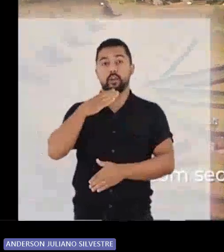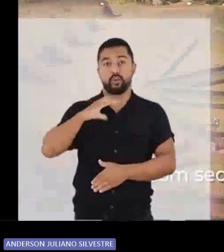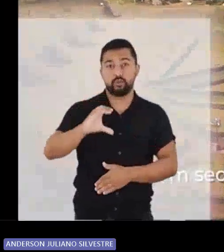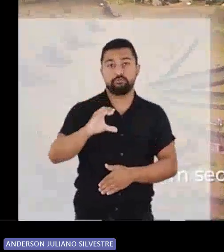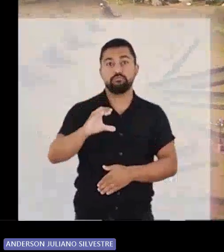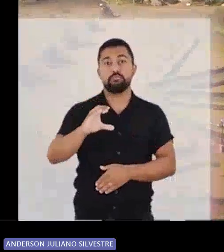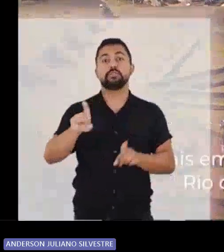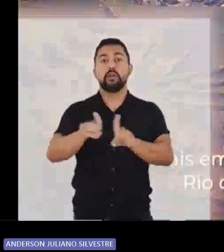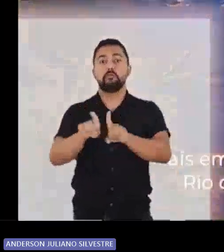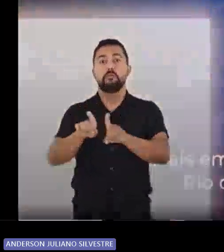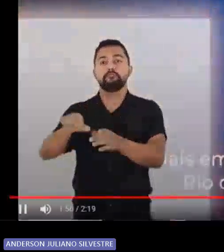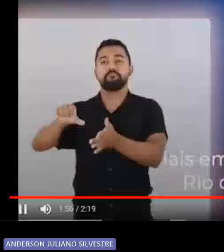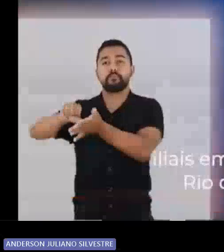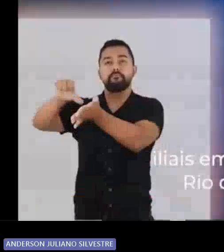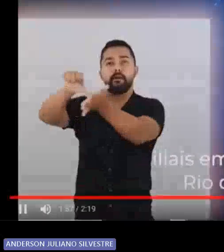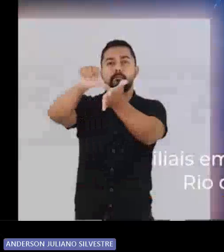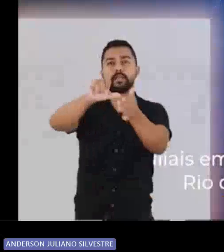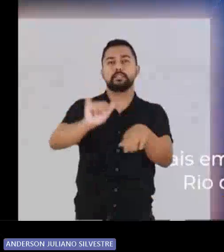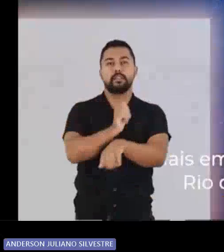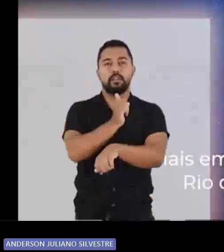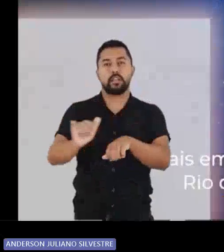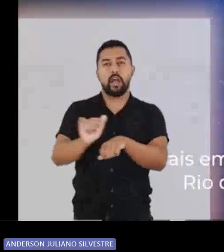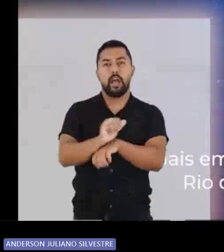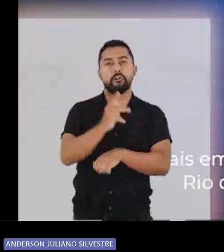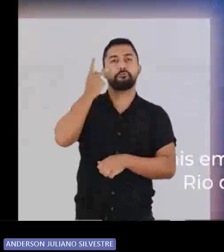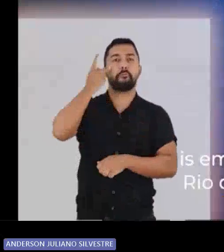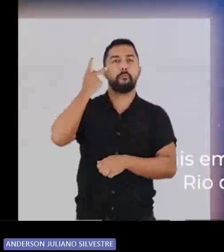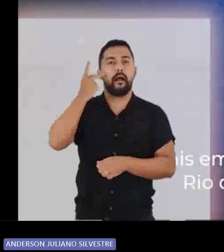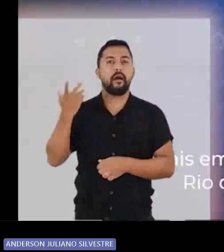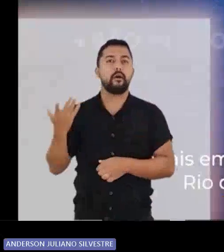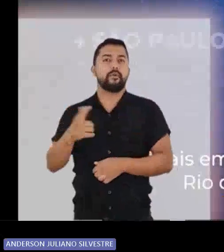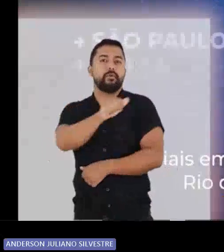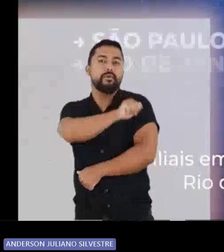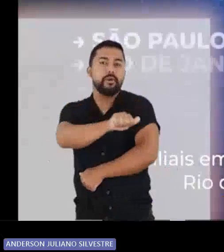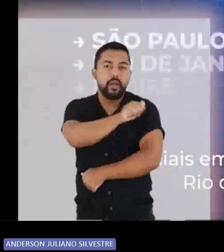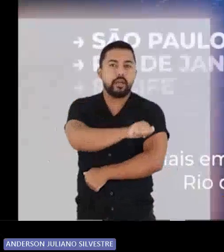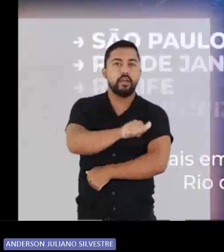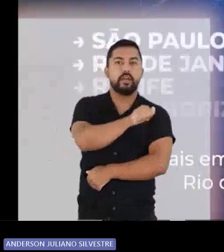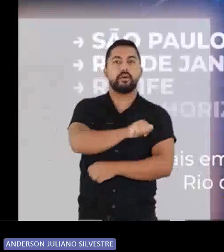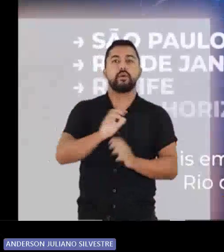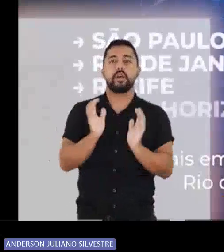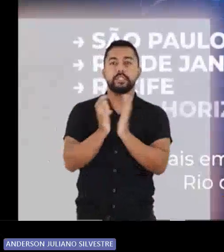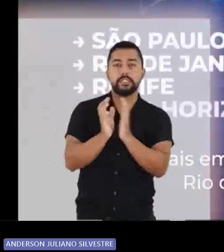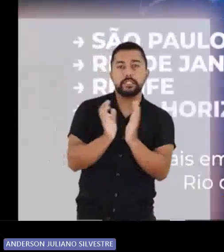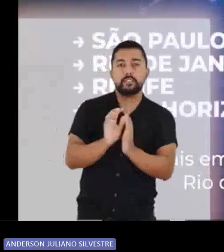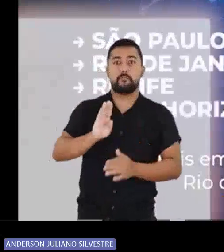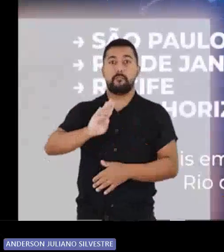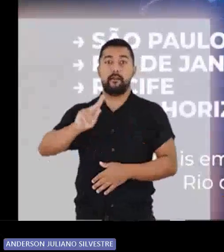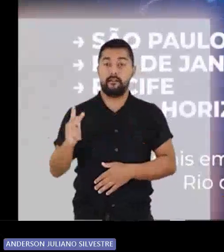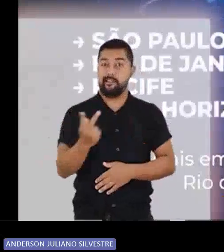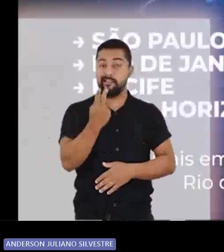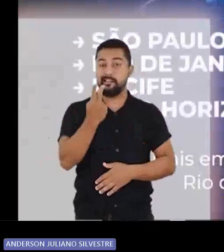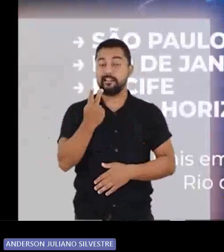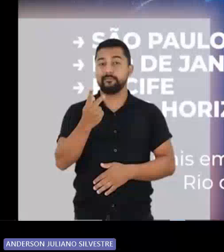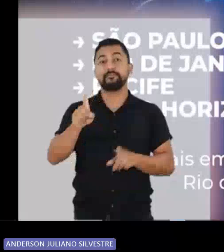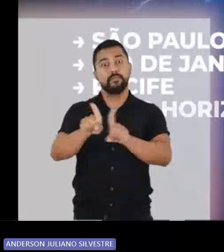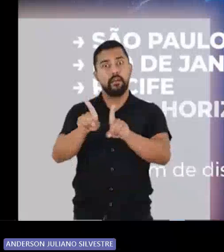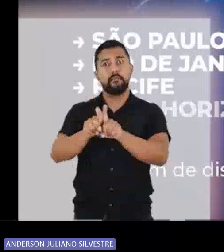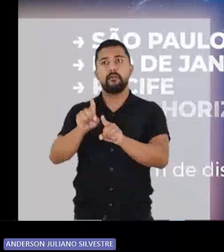distribuição em Curitiba, filiais em pontos estratégicos como São Paulo, Rio de Janeiro, Recife e